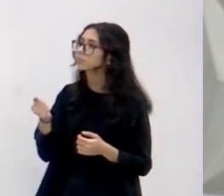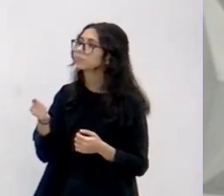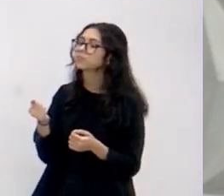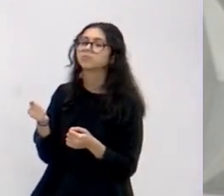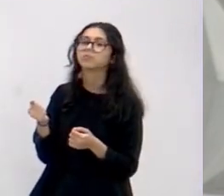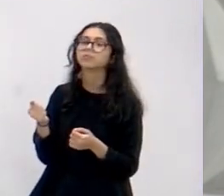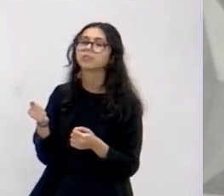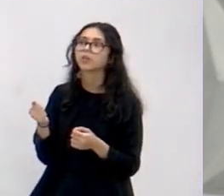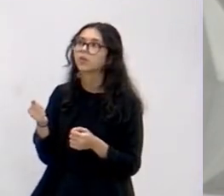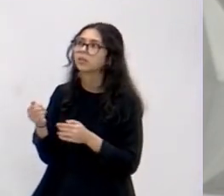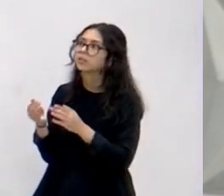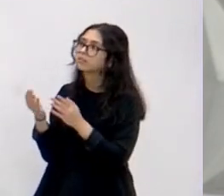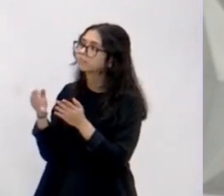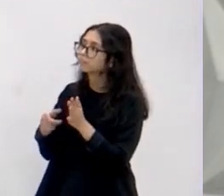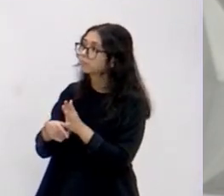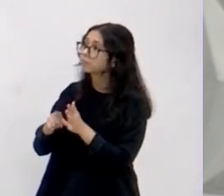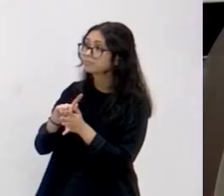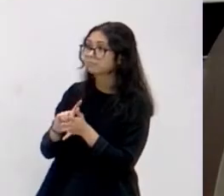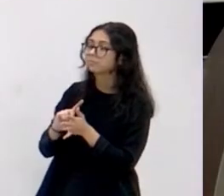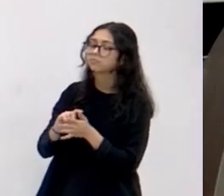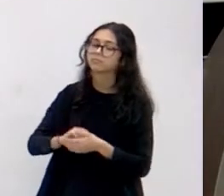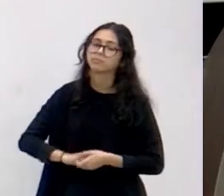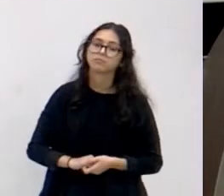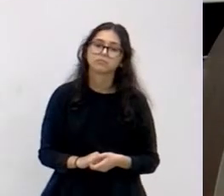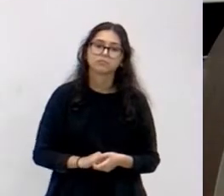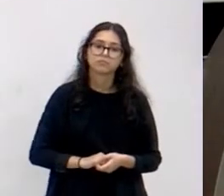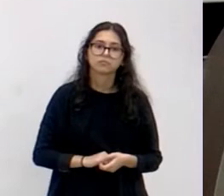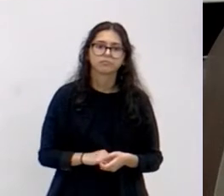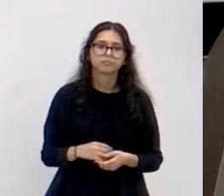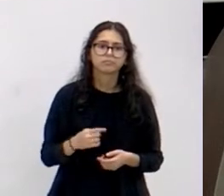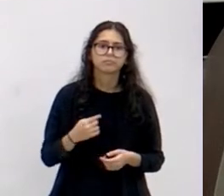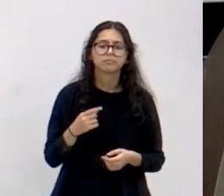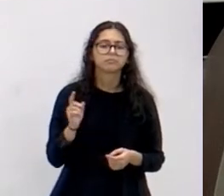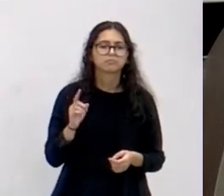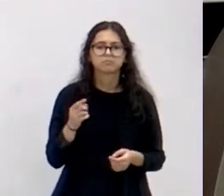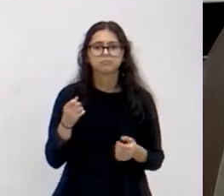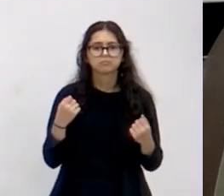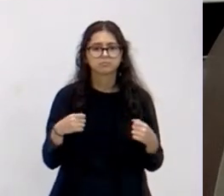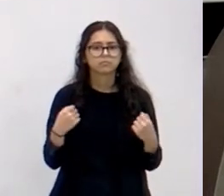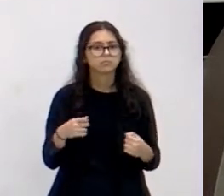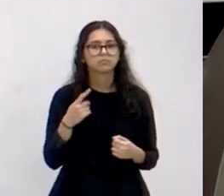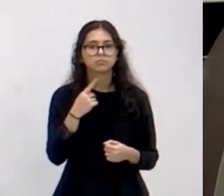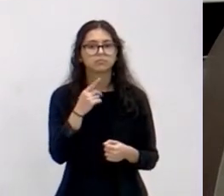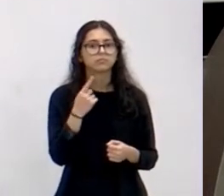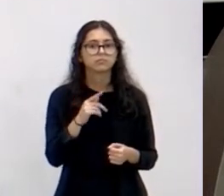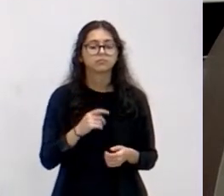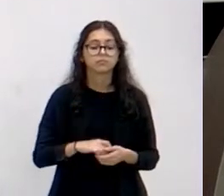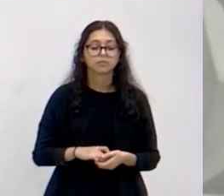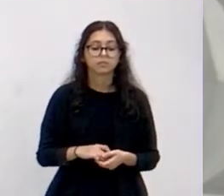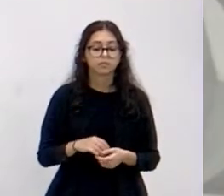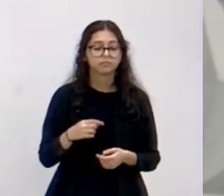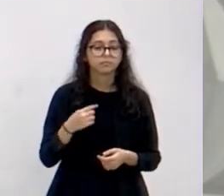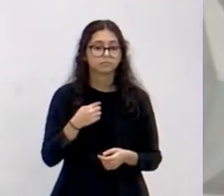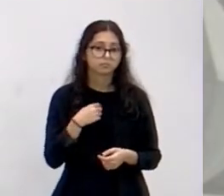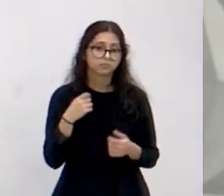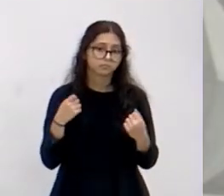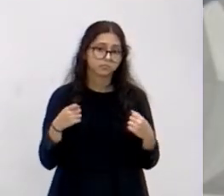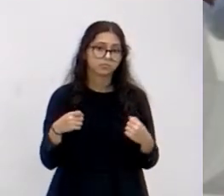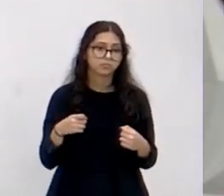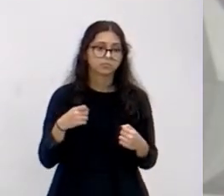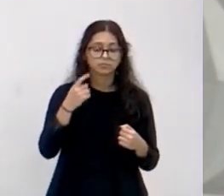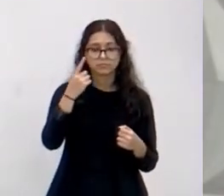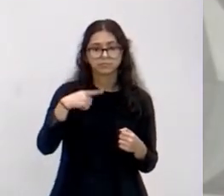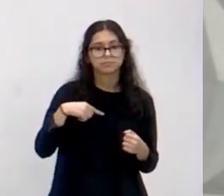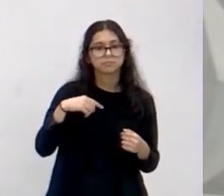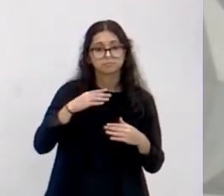e esse é precisa ser o meu desafio eu não preciso colocar meu seu lado dizer eu quero ser melhor do que você eu quero ser melhor do